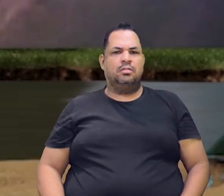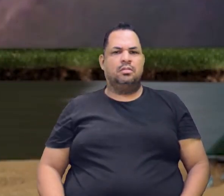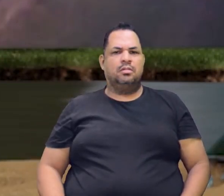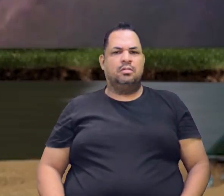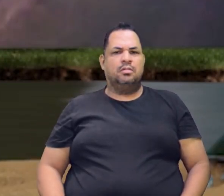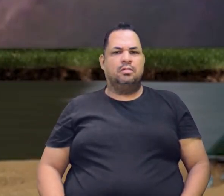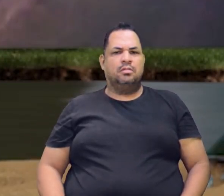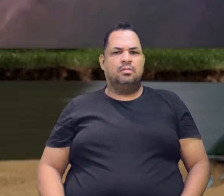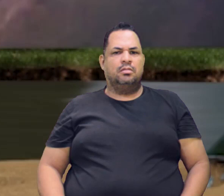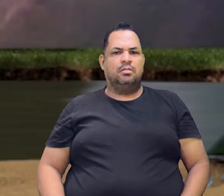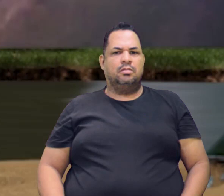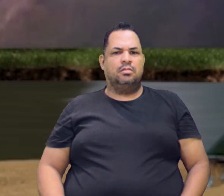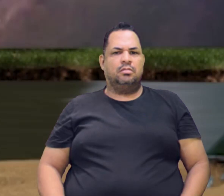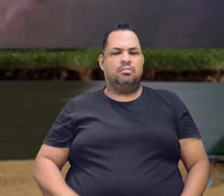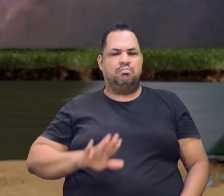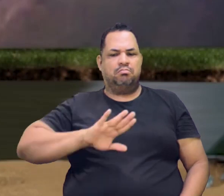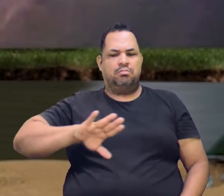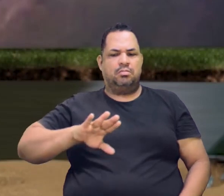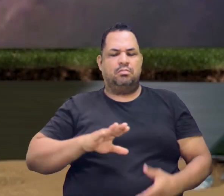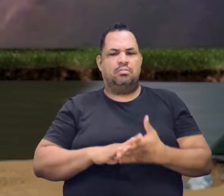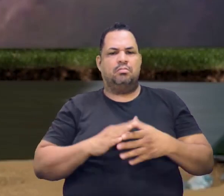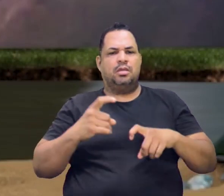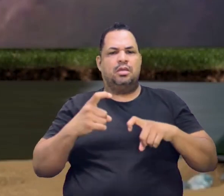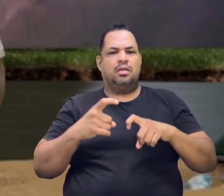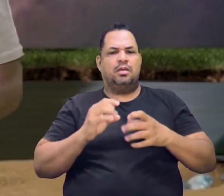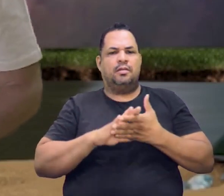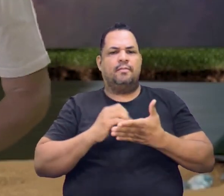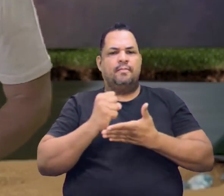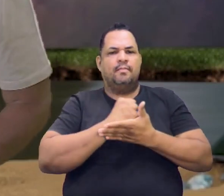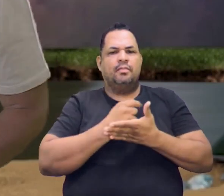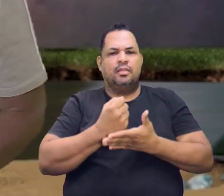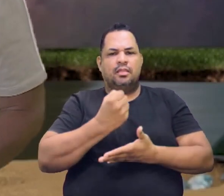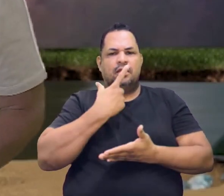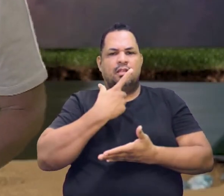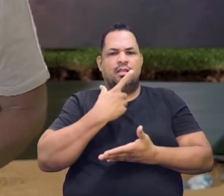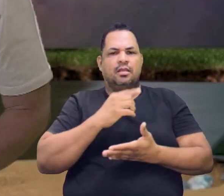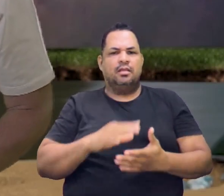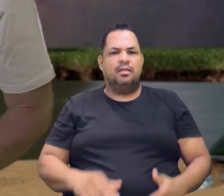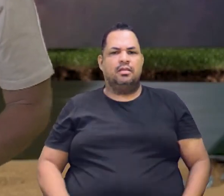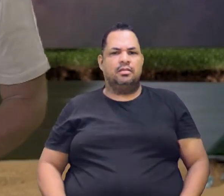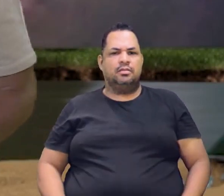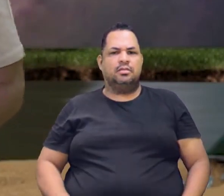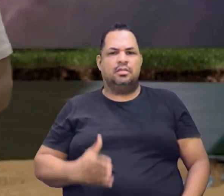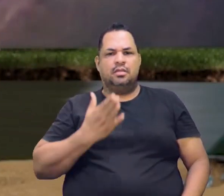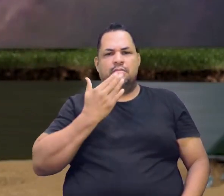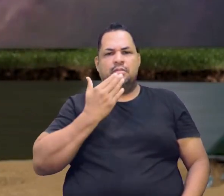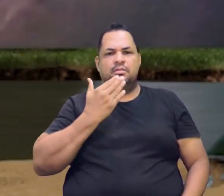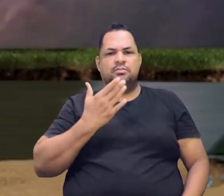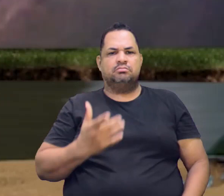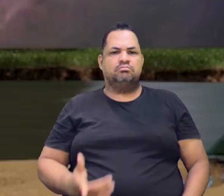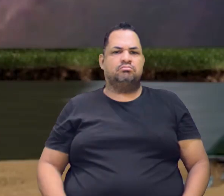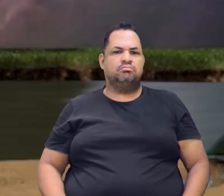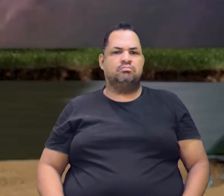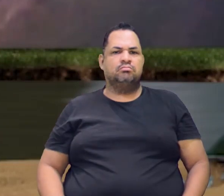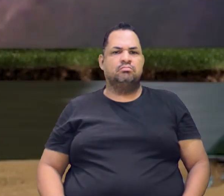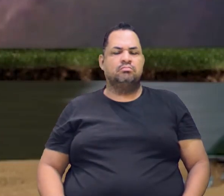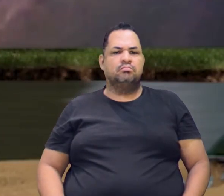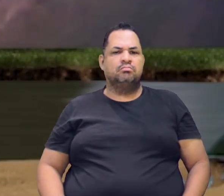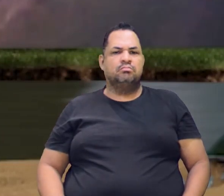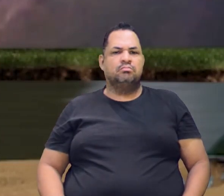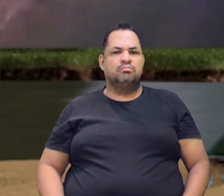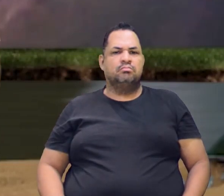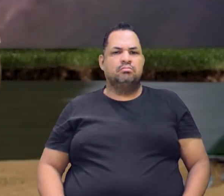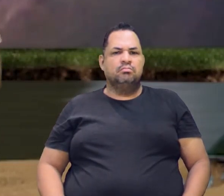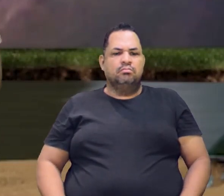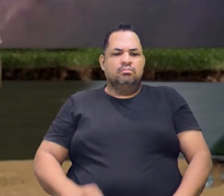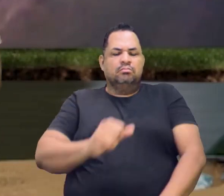rapaz, suspende a medicação. O problema desse rapaz é a alimentação.